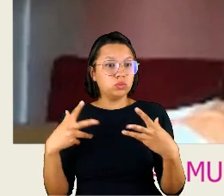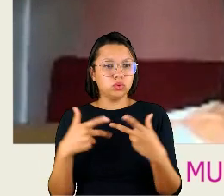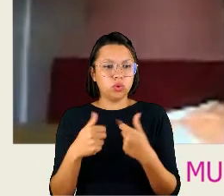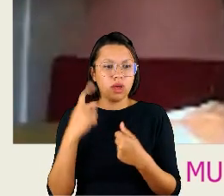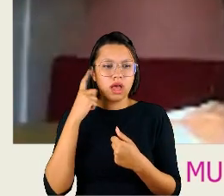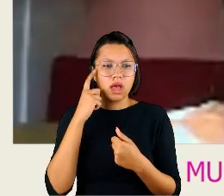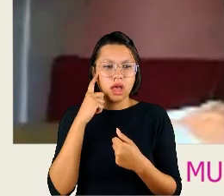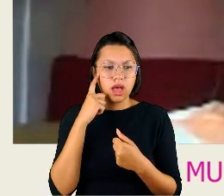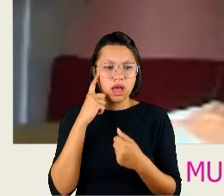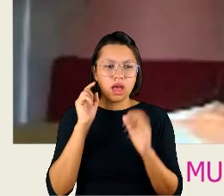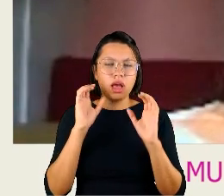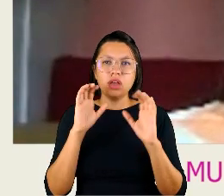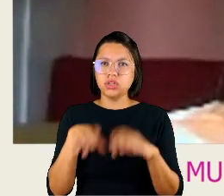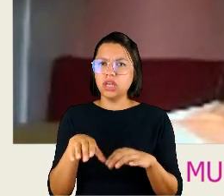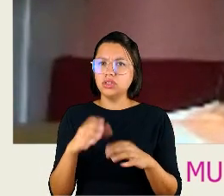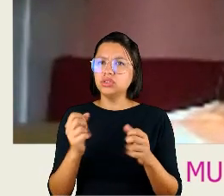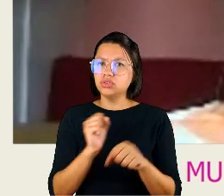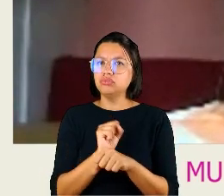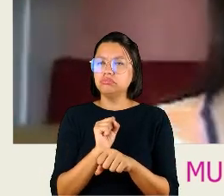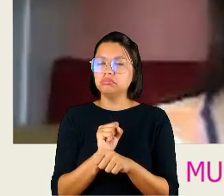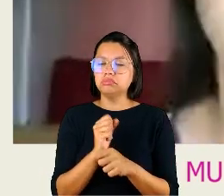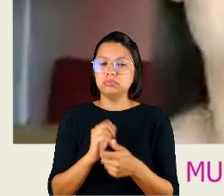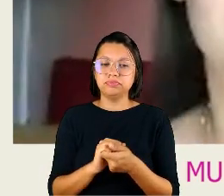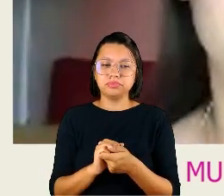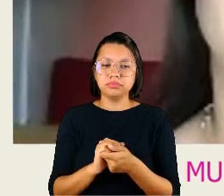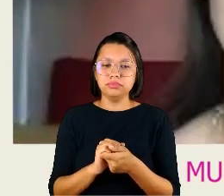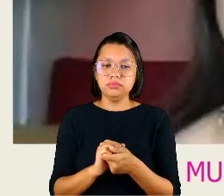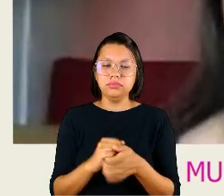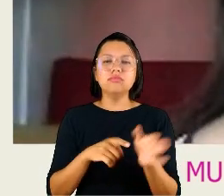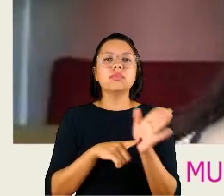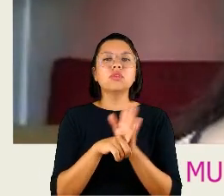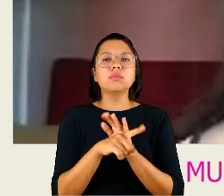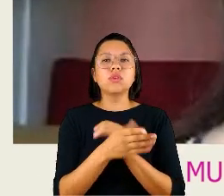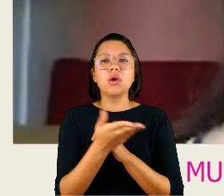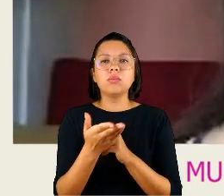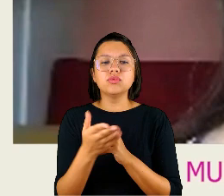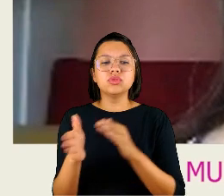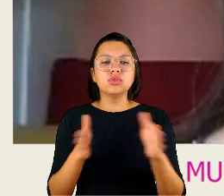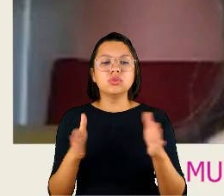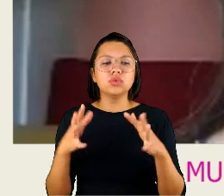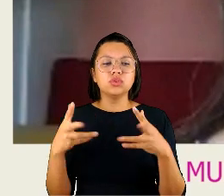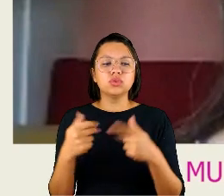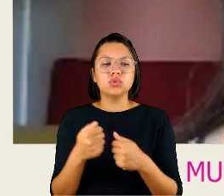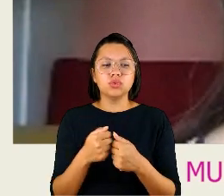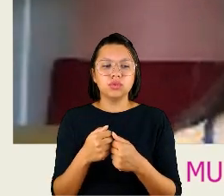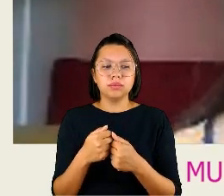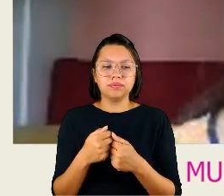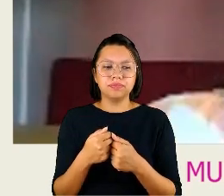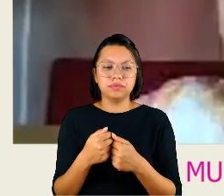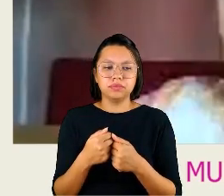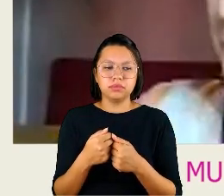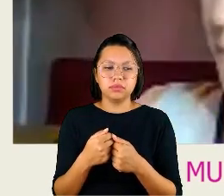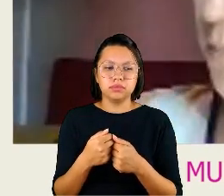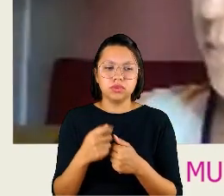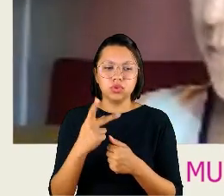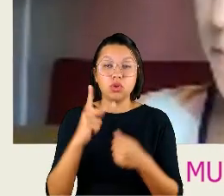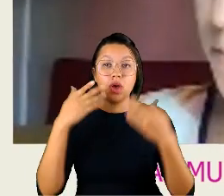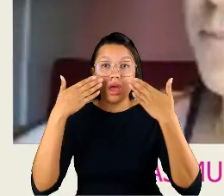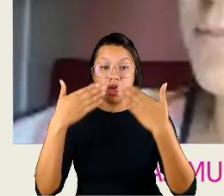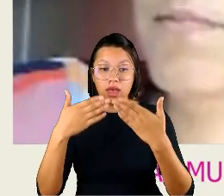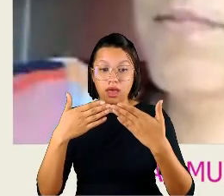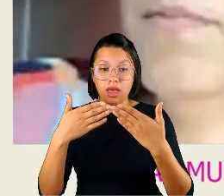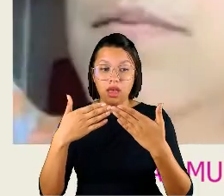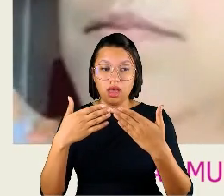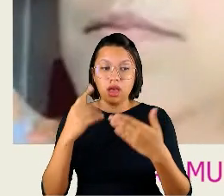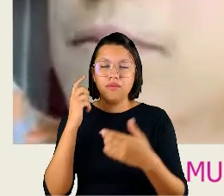eu acho que é isso que a gente espera. Eu queria deixar uma pergunta para ti, né, durante toda a tua apresentação, eu